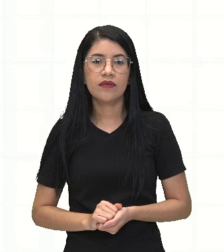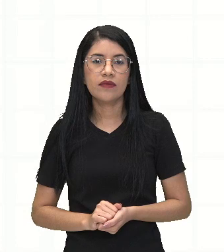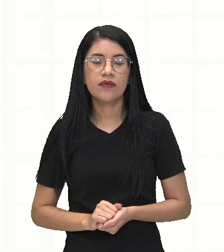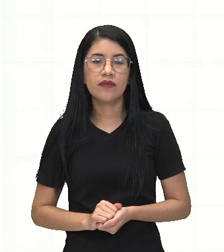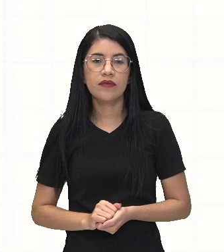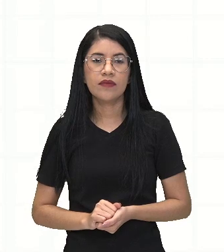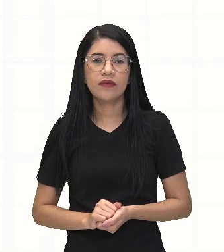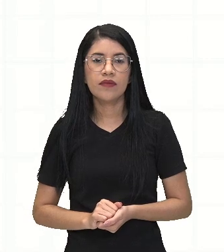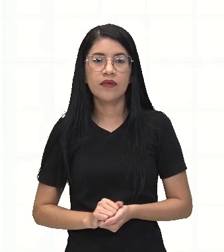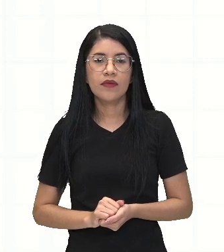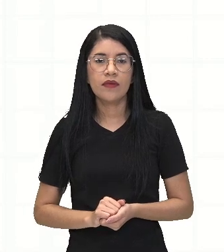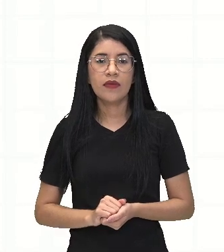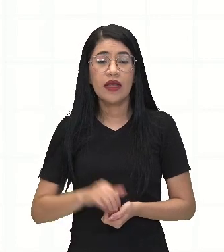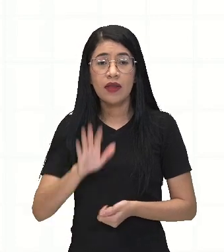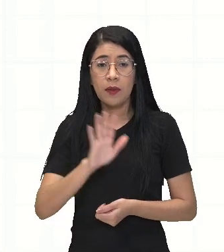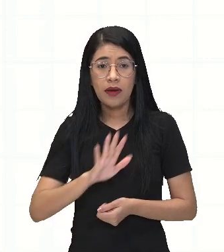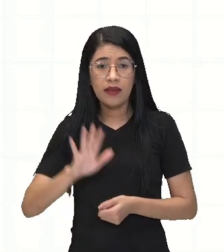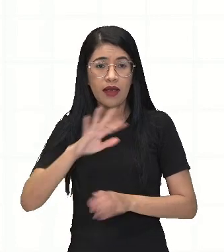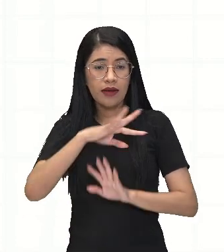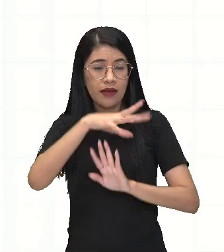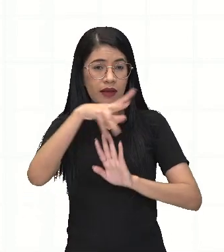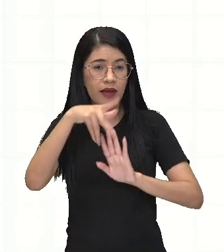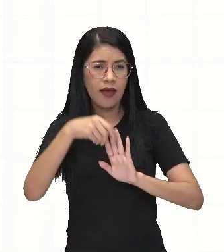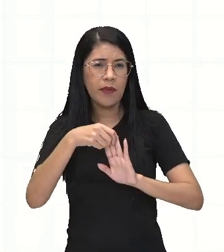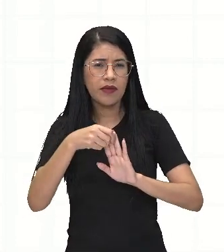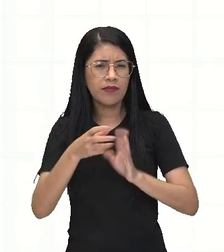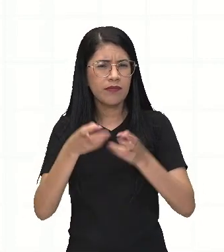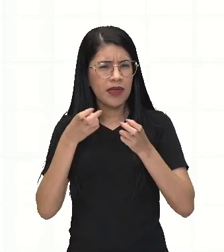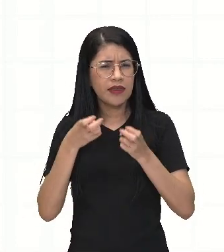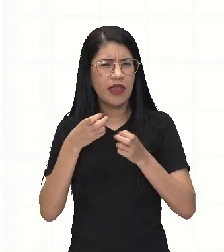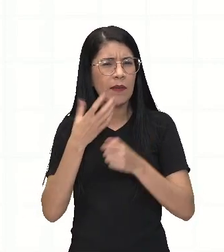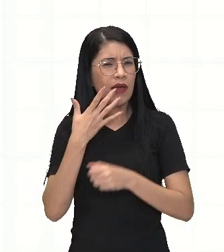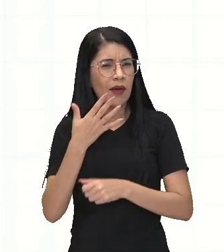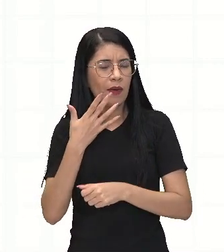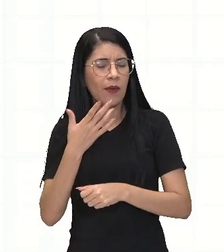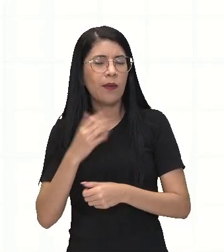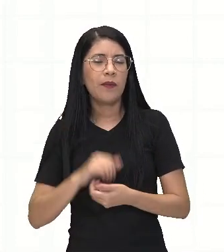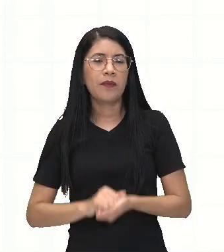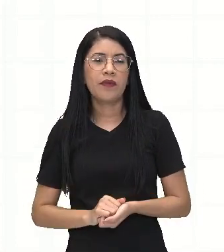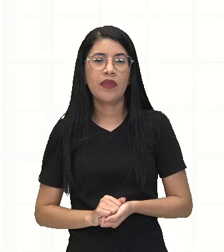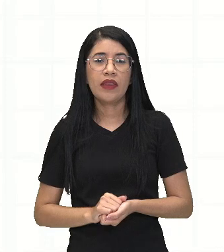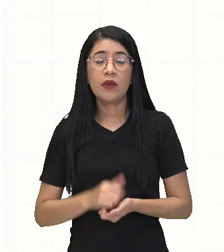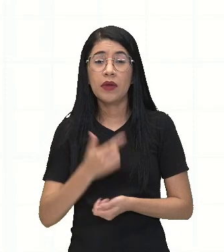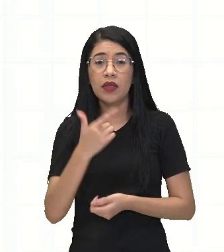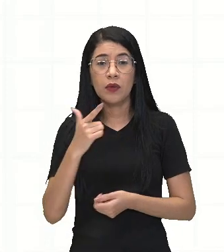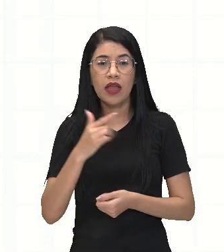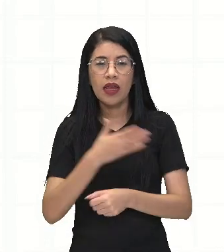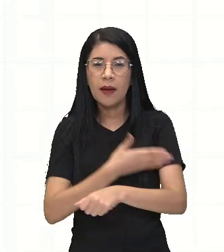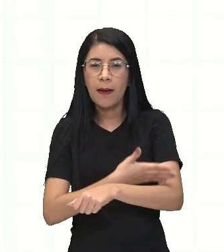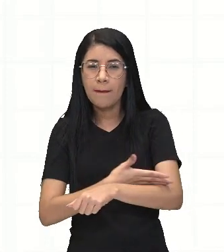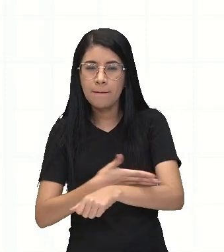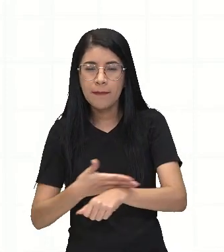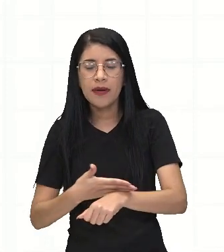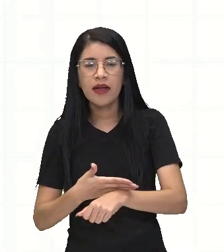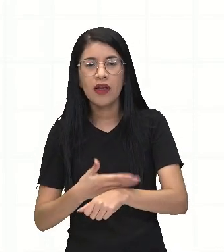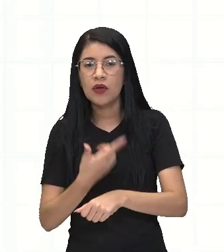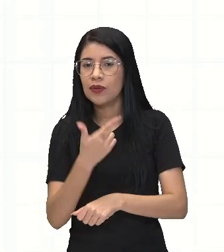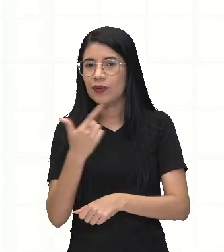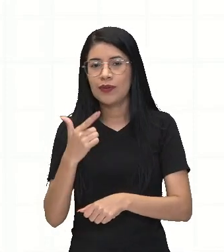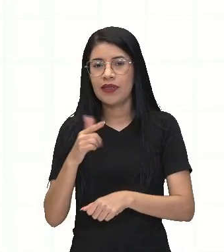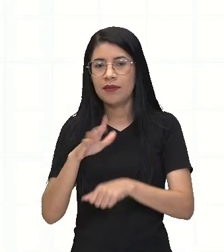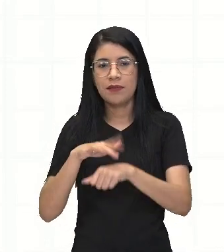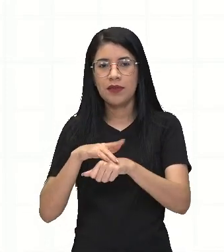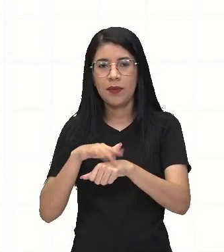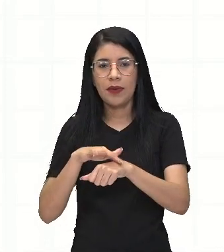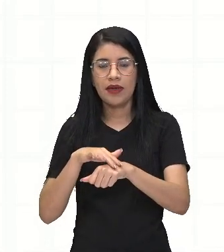Ó, olha só como é que está pintado esse mapa. Então, nas regiões sem cor, branco, não tem casos, sem